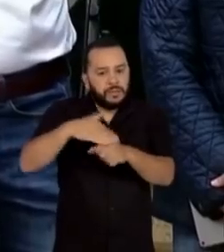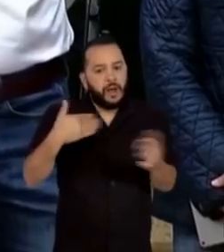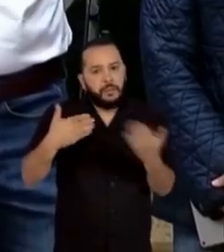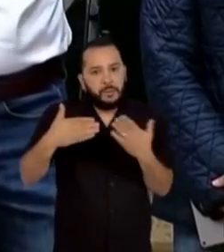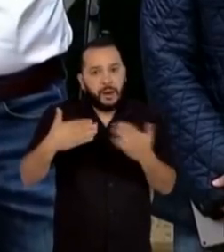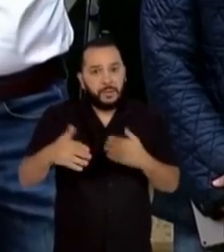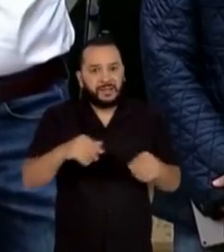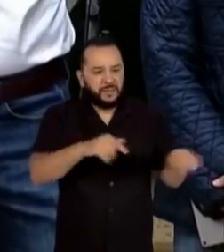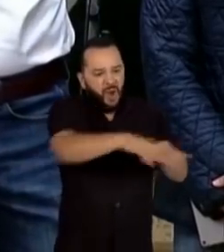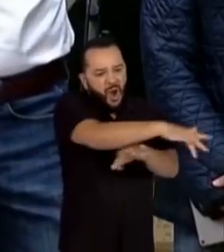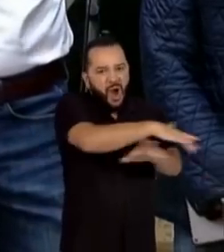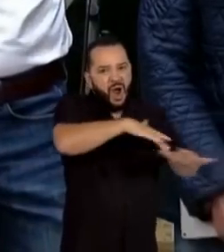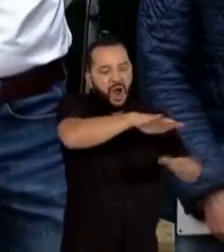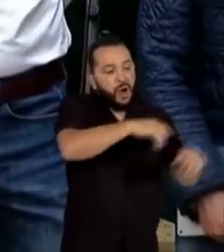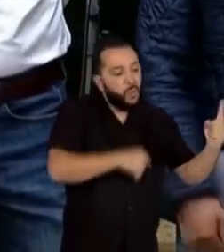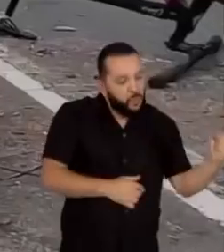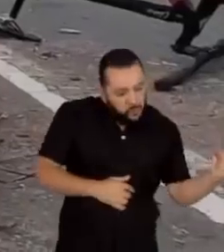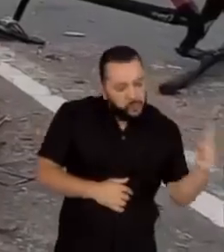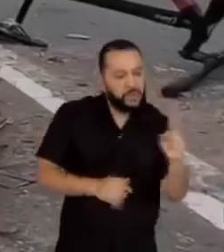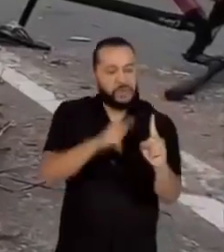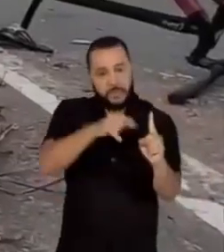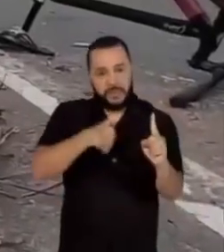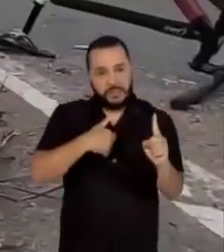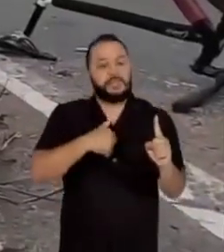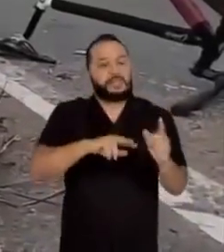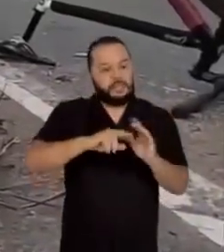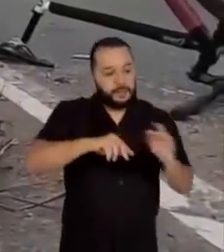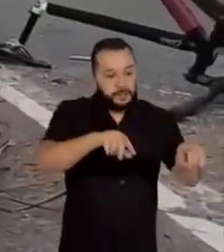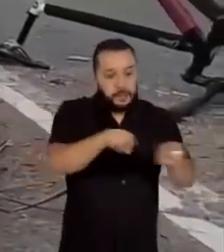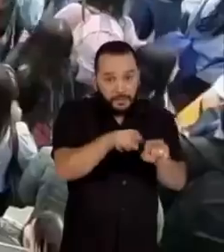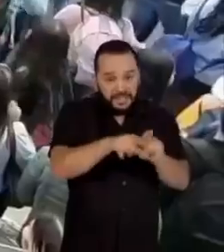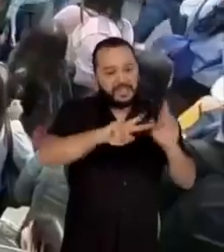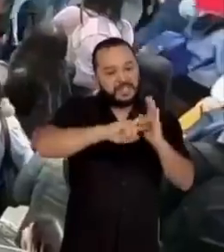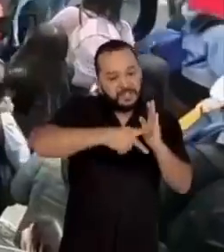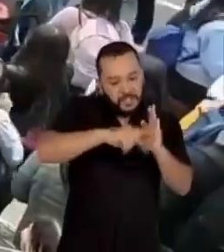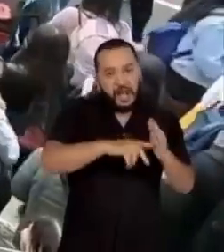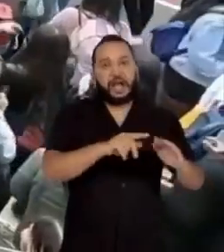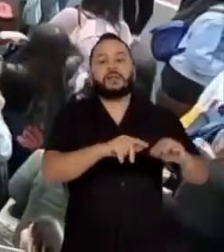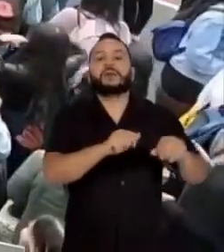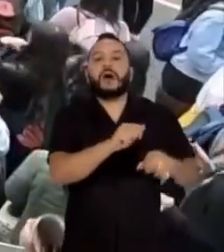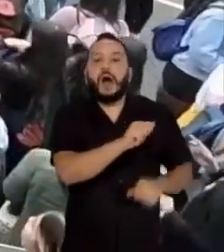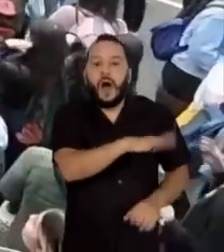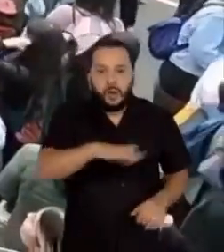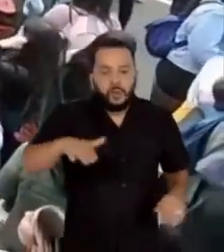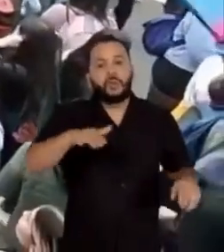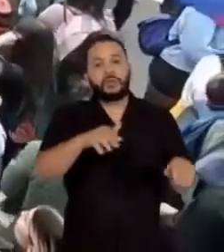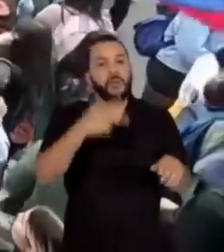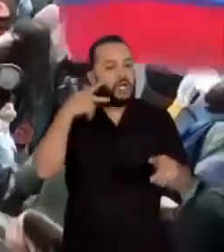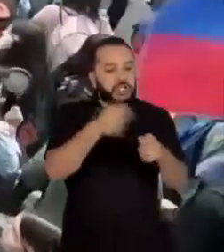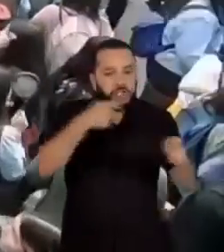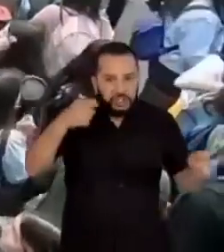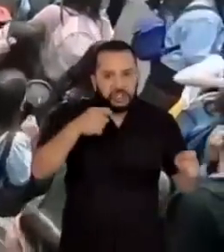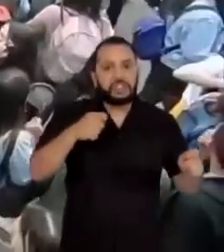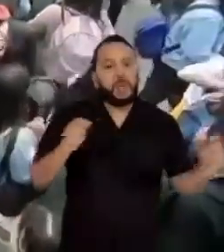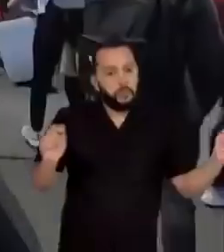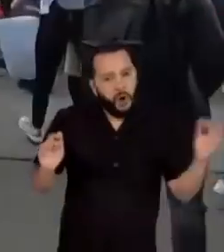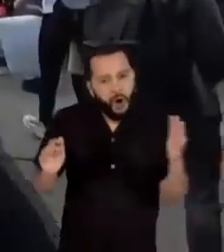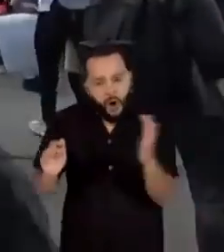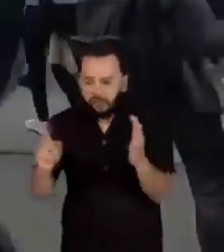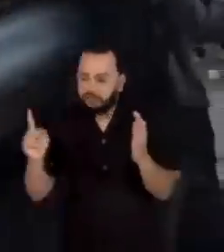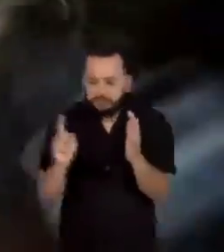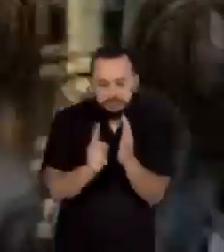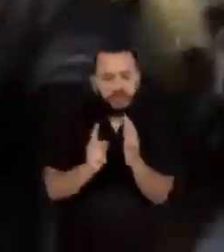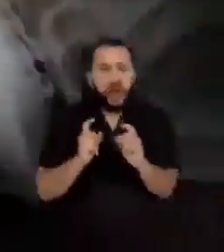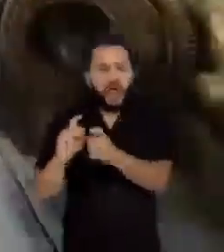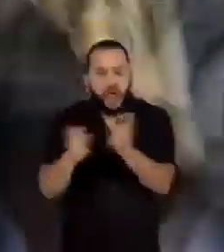hoje com representantes do empresariado, sindicatos, estudantes, indígenas e com líderes das manifestações, que